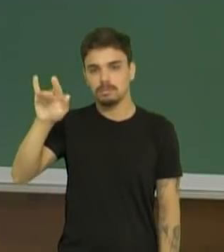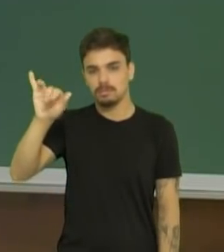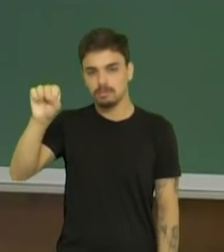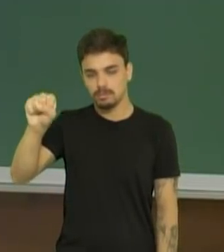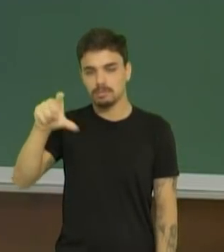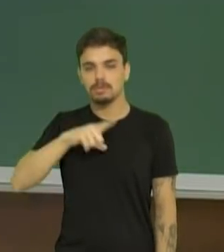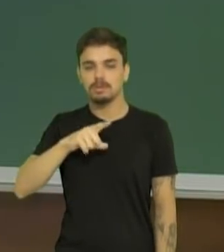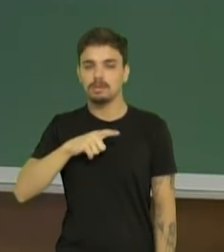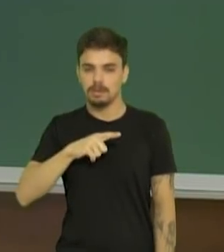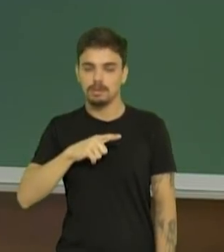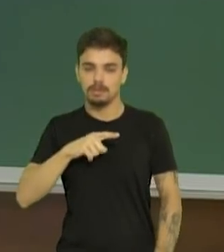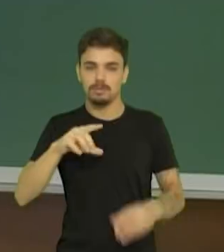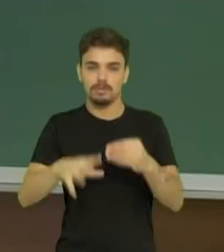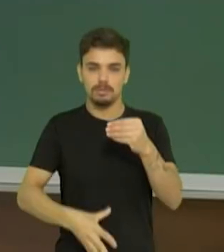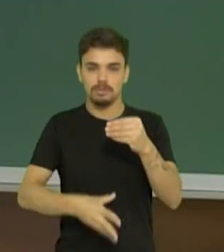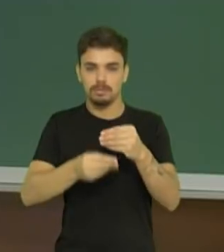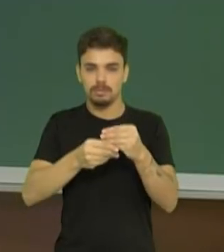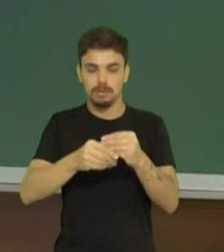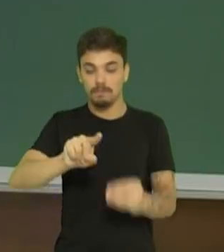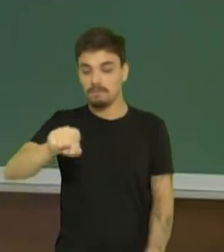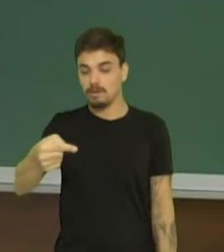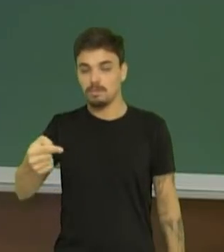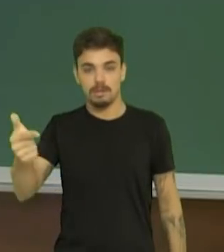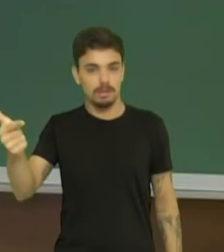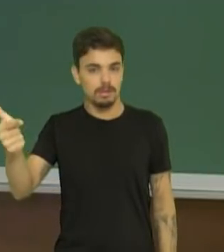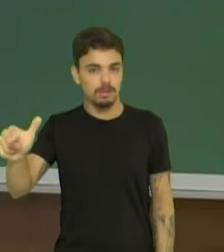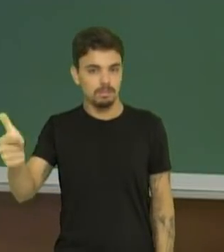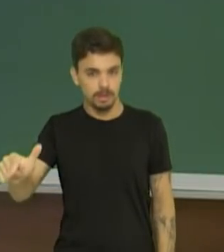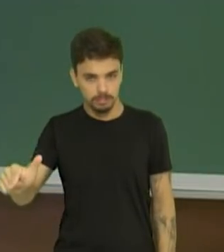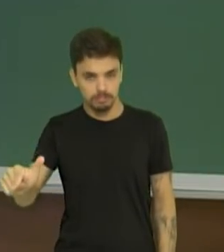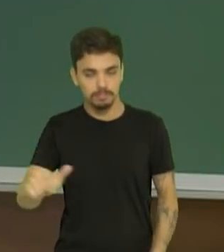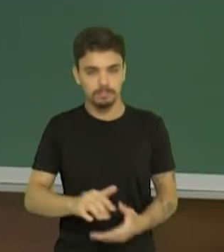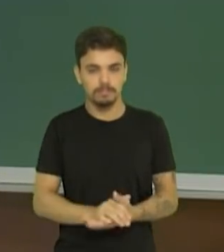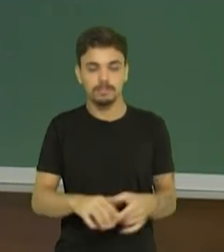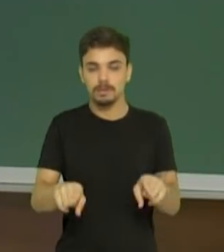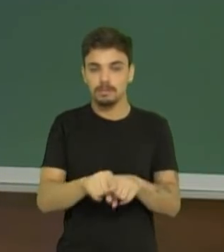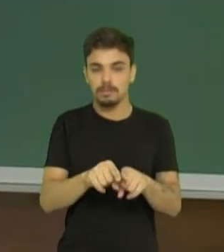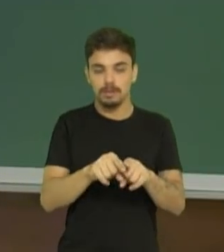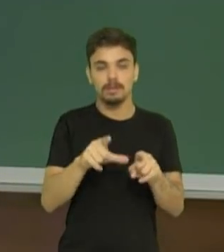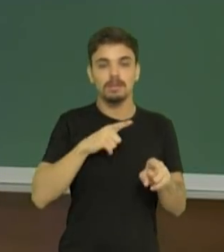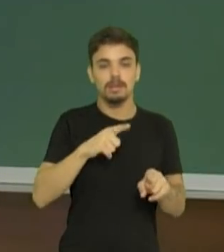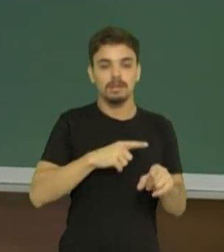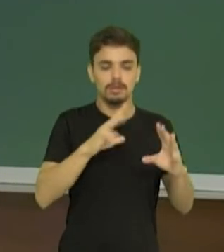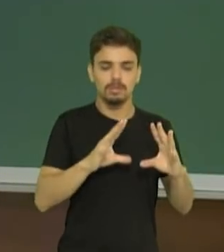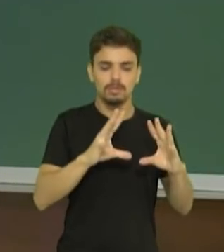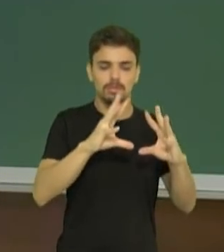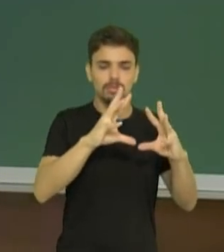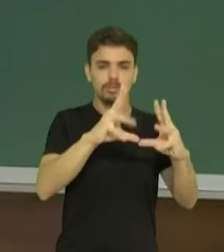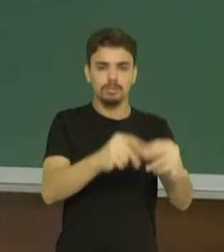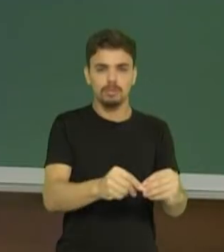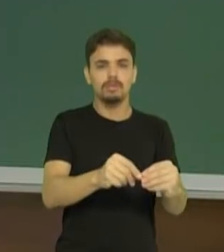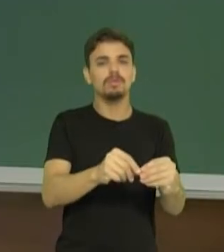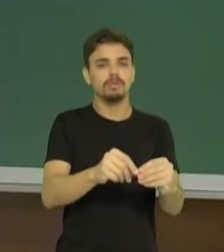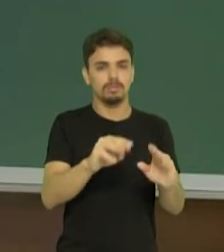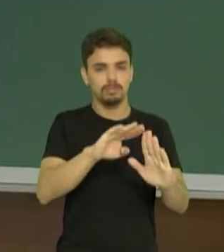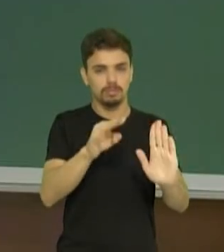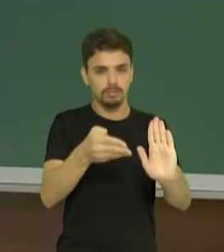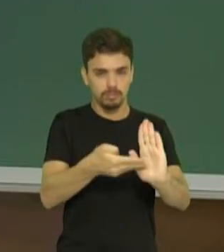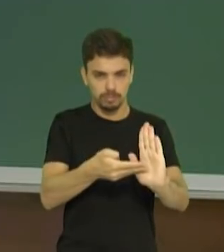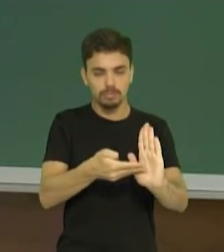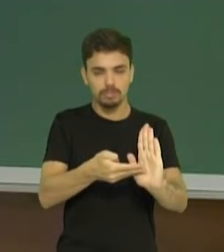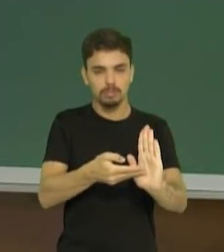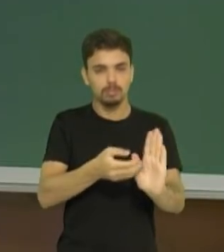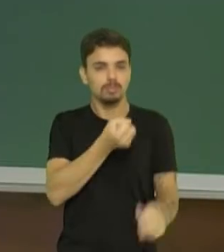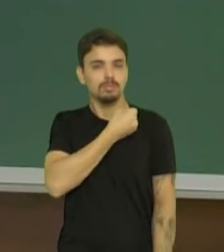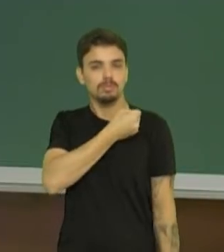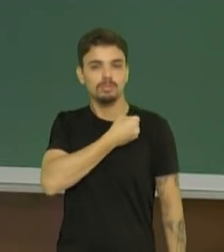positivos e inteiros, isso quer dizer sem vírgula. Depois temos o conjunto dos números inteiros, onde aparecem os números